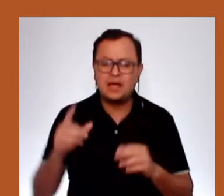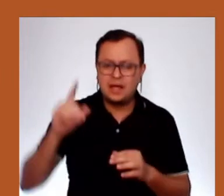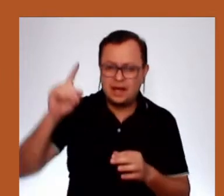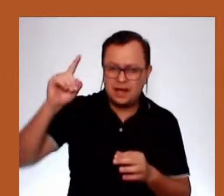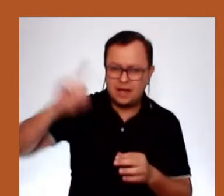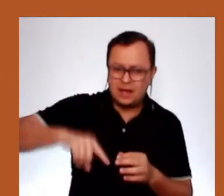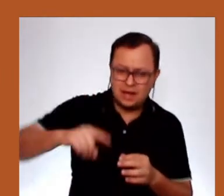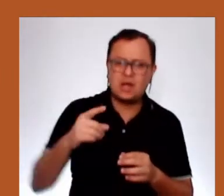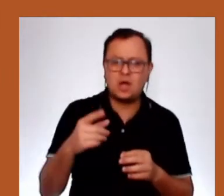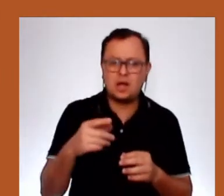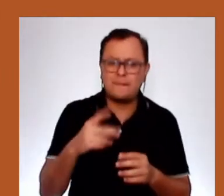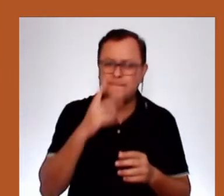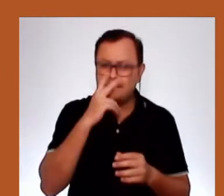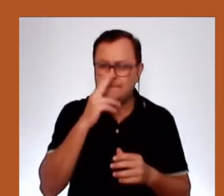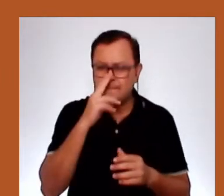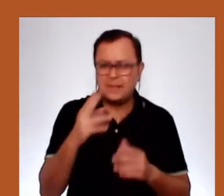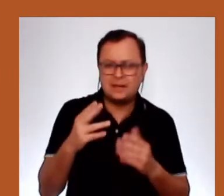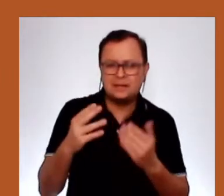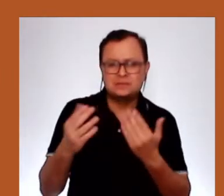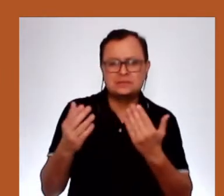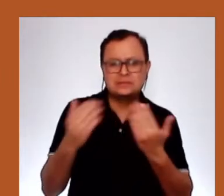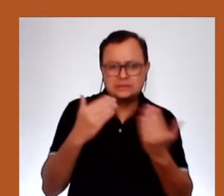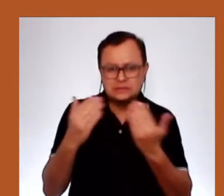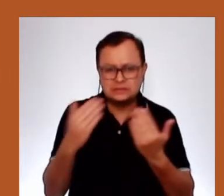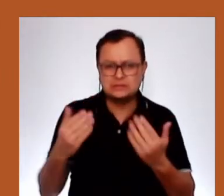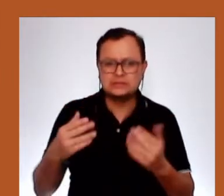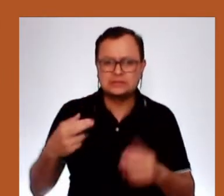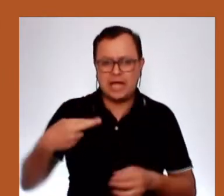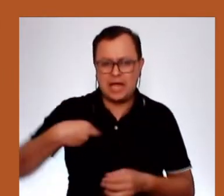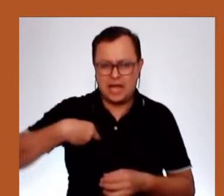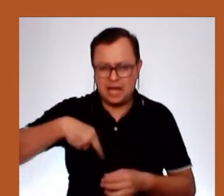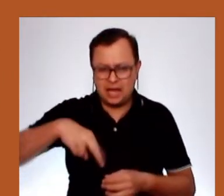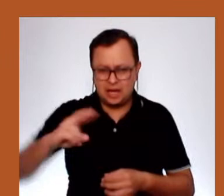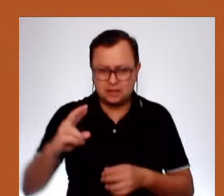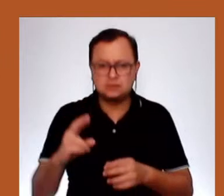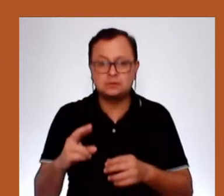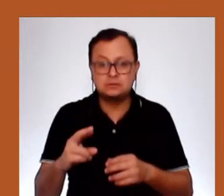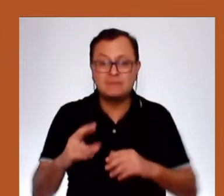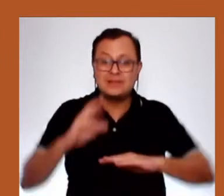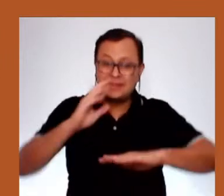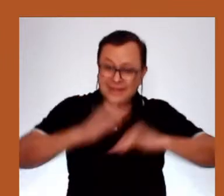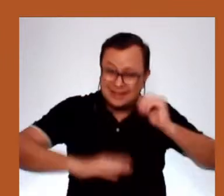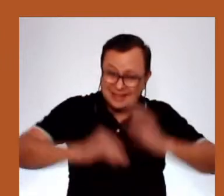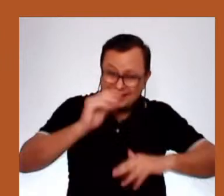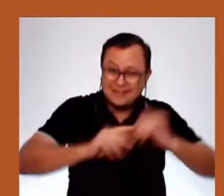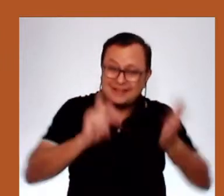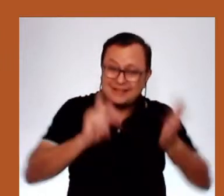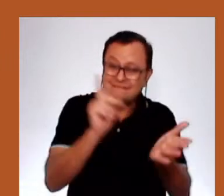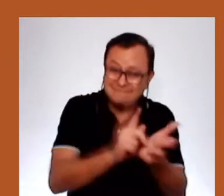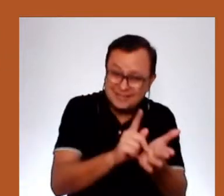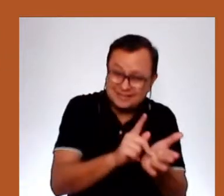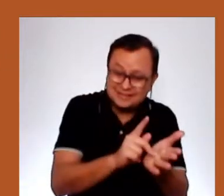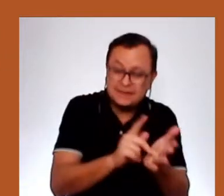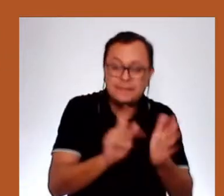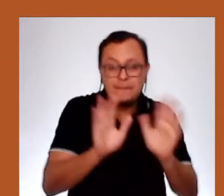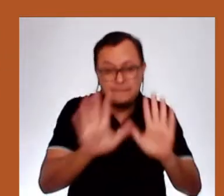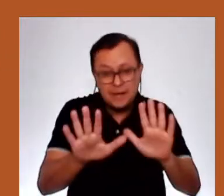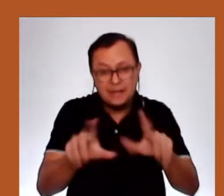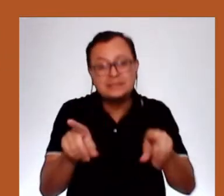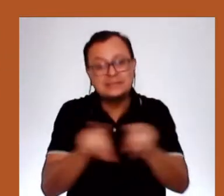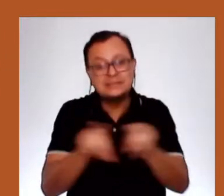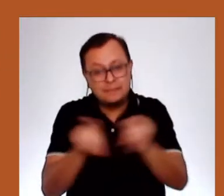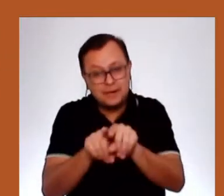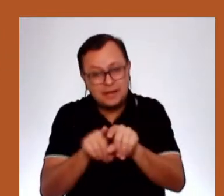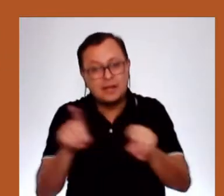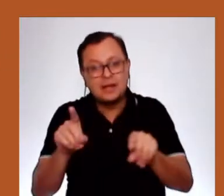filosofia não só na prática, que você vai dispensar os teus pacientes, mas é uma filosofia de